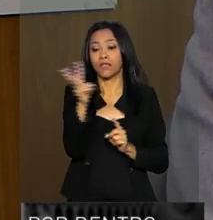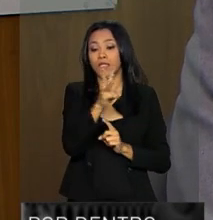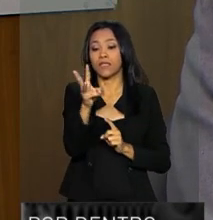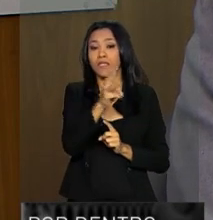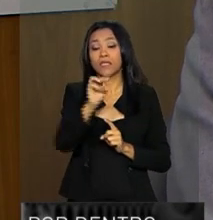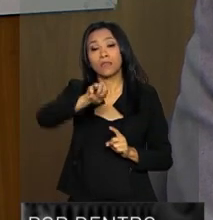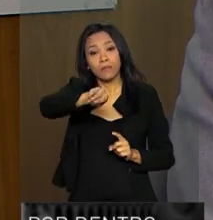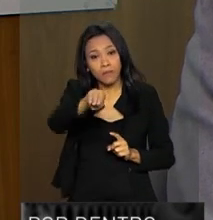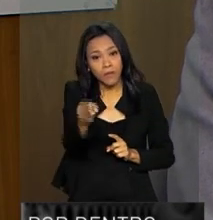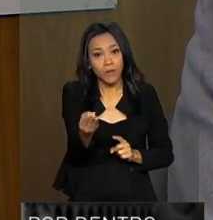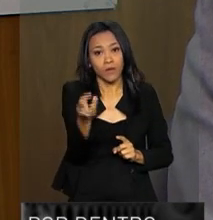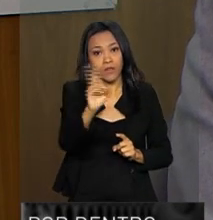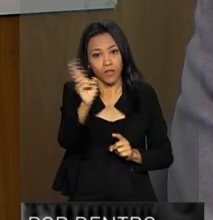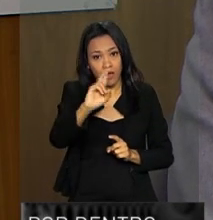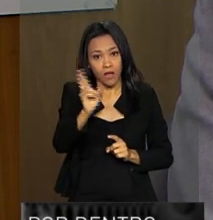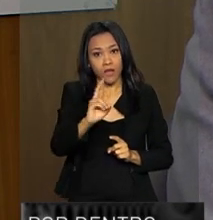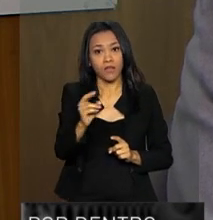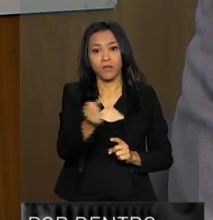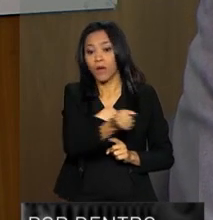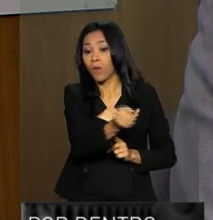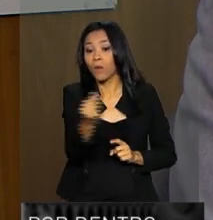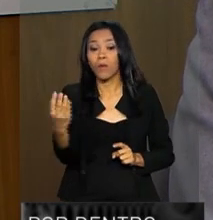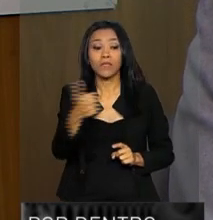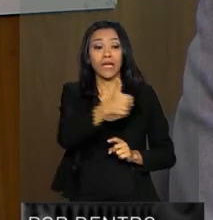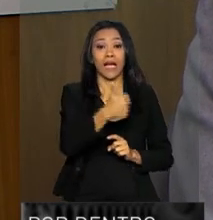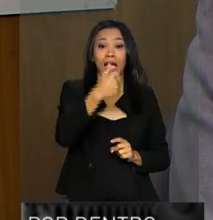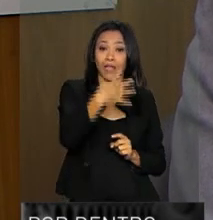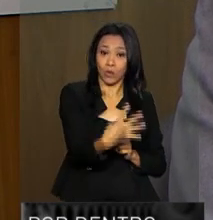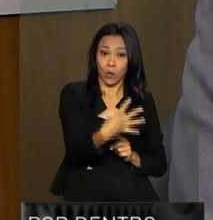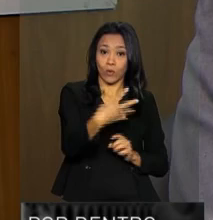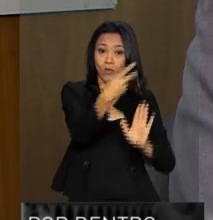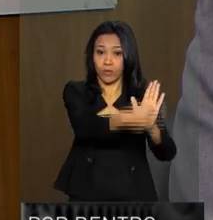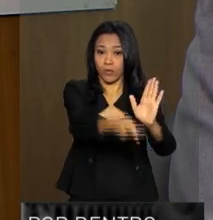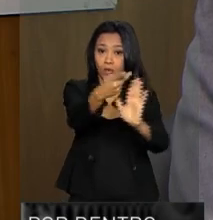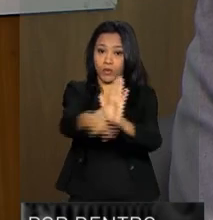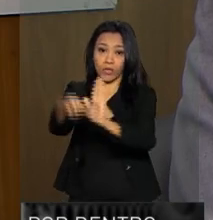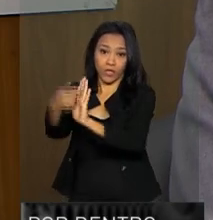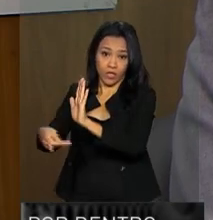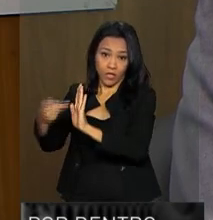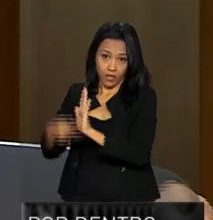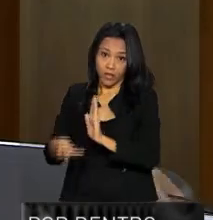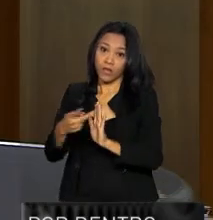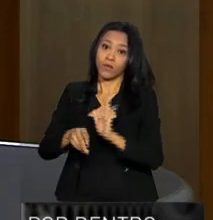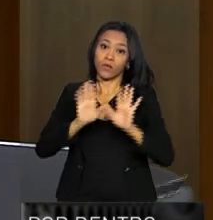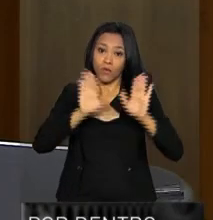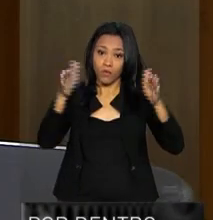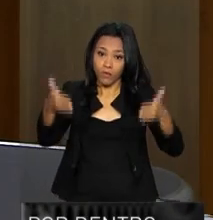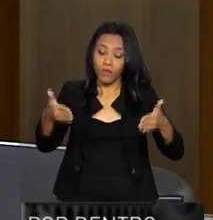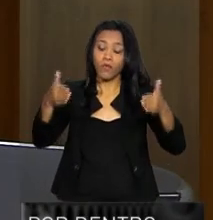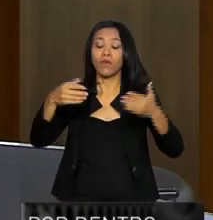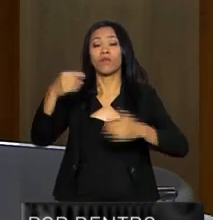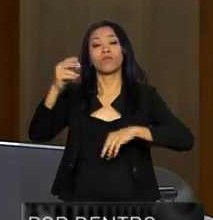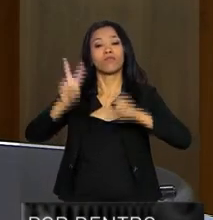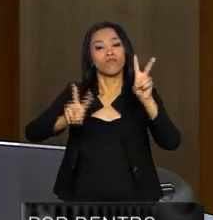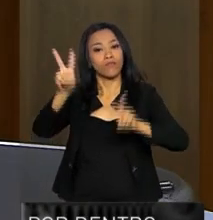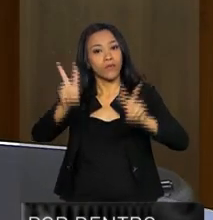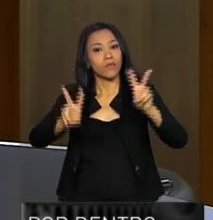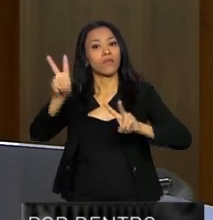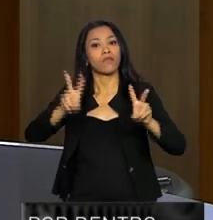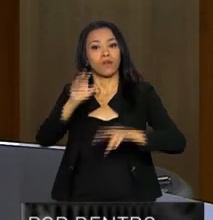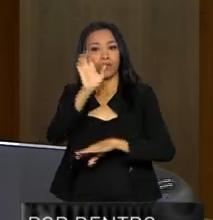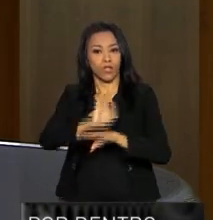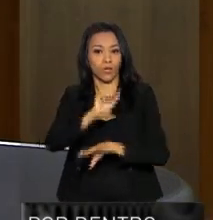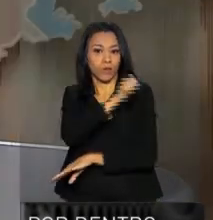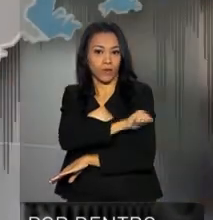para é 14 projetos relacionados ao carnaval do rio de janeiro tatiana mais alguma pergunta tem por